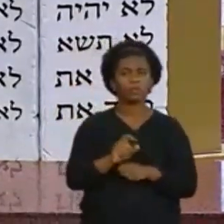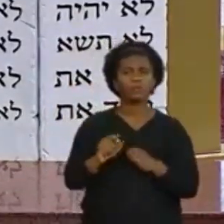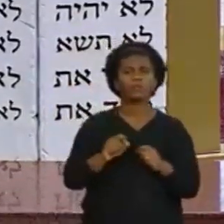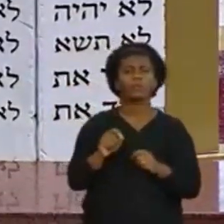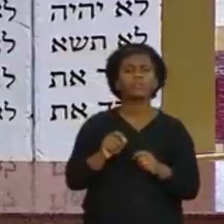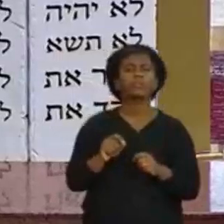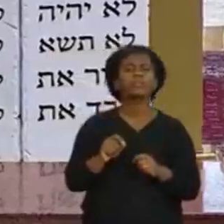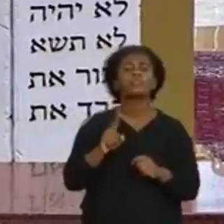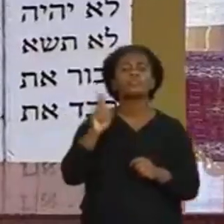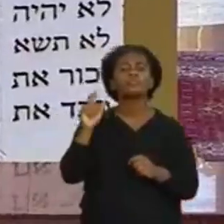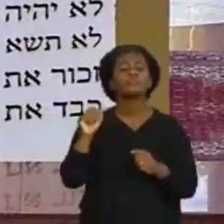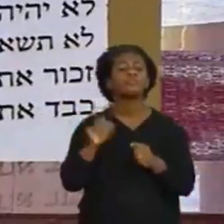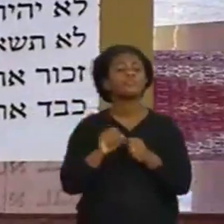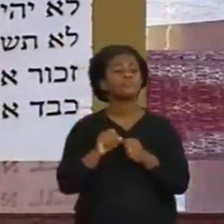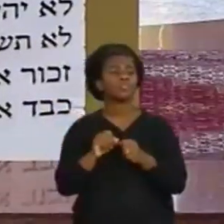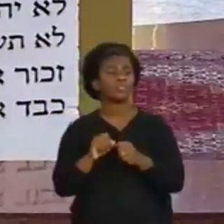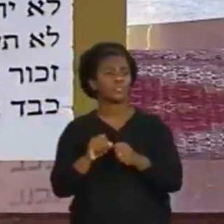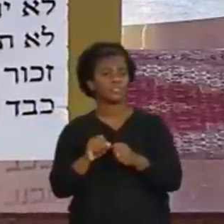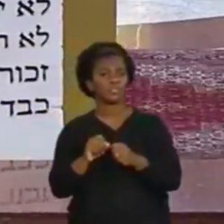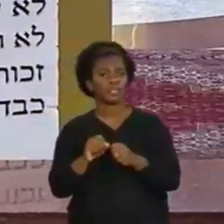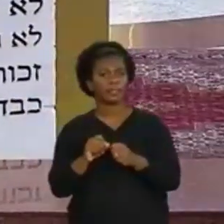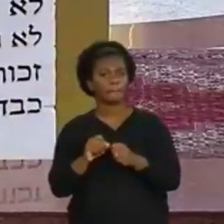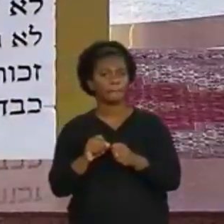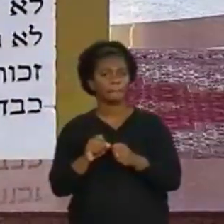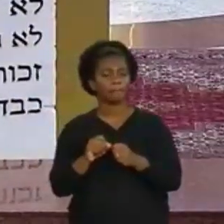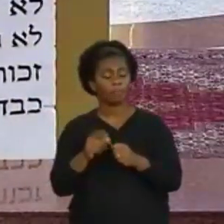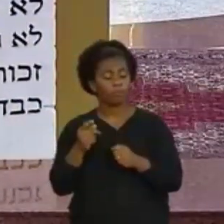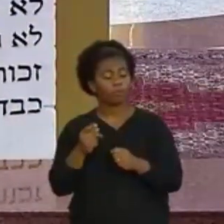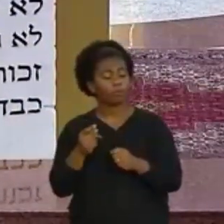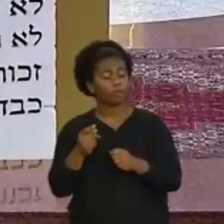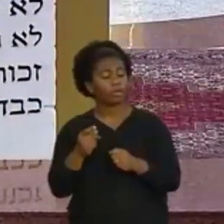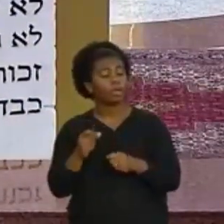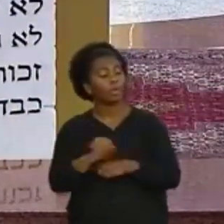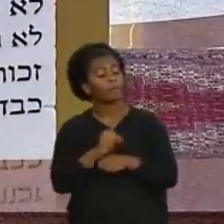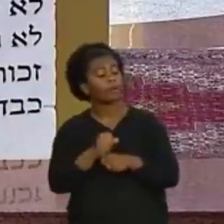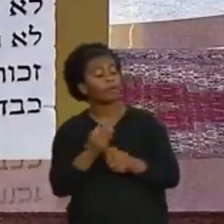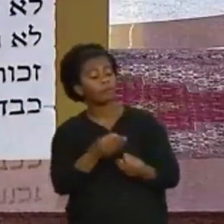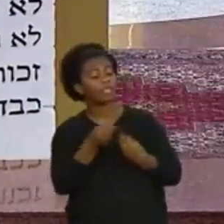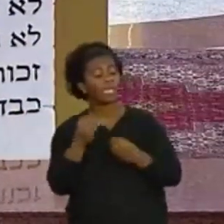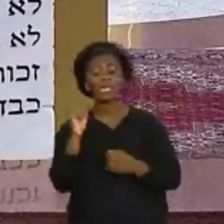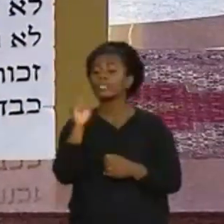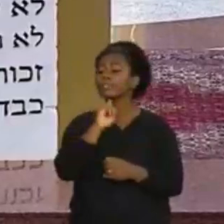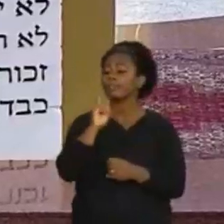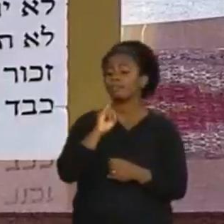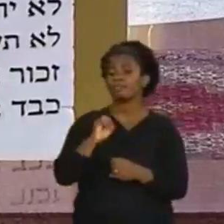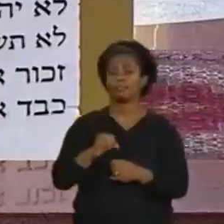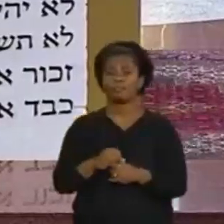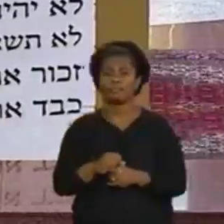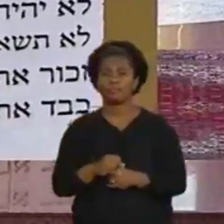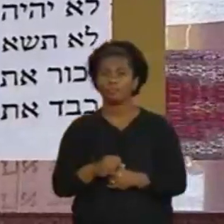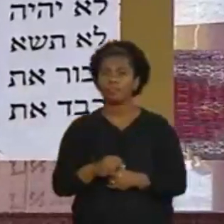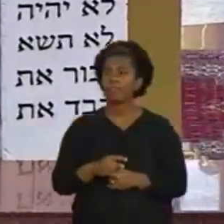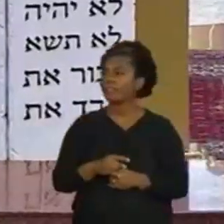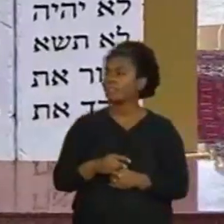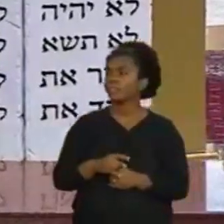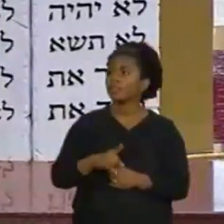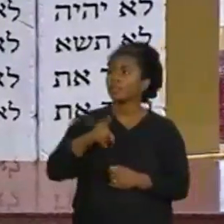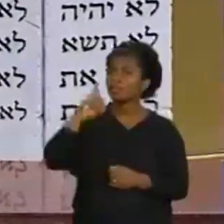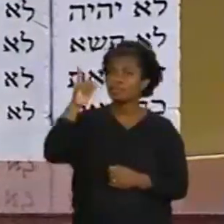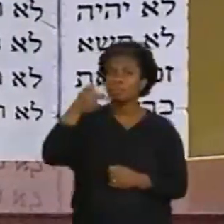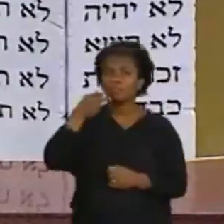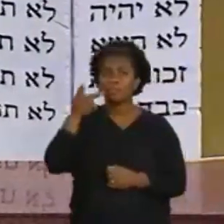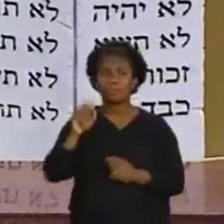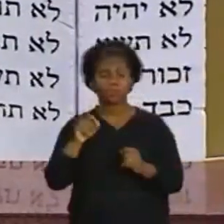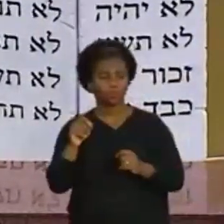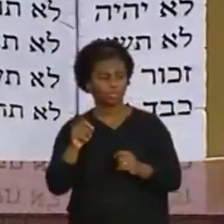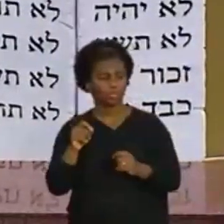Será que não estava tendo inclinação demais para o filho? E Deus estava dizendo o seguinte: ó, Abraão, para